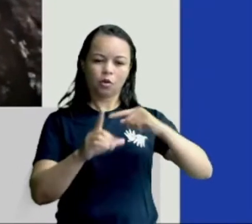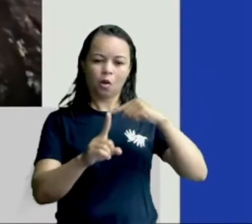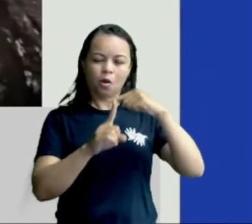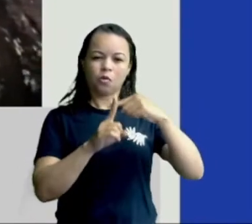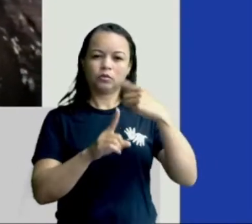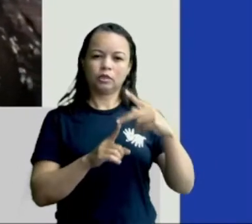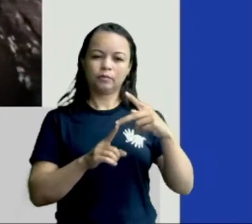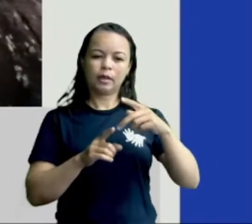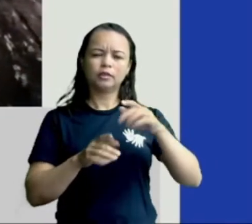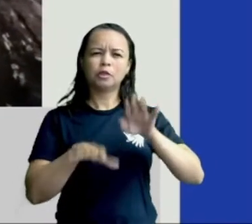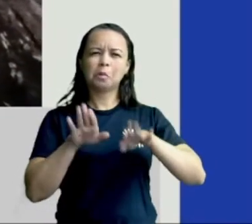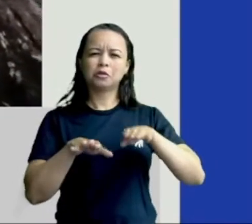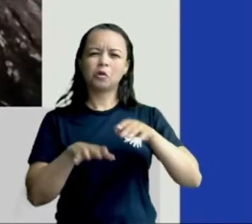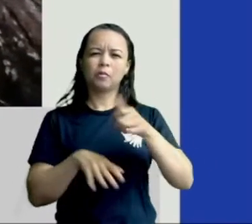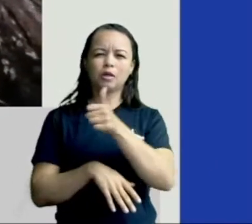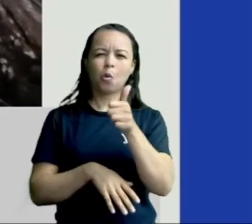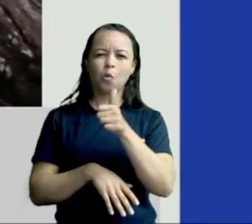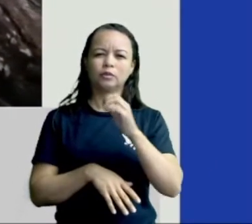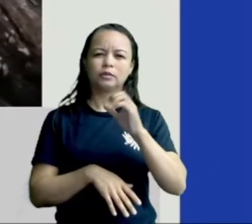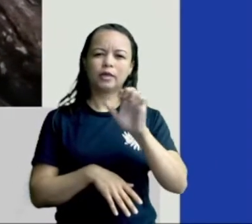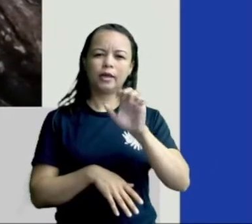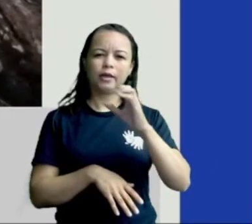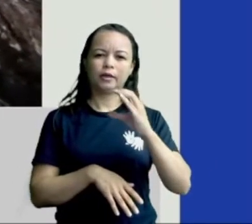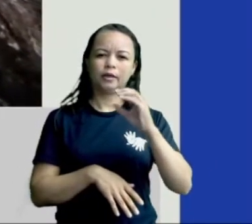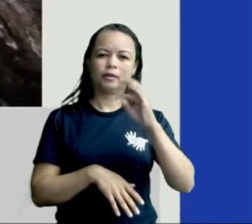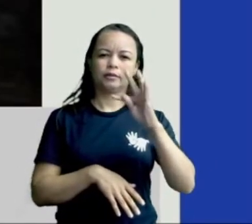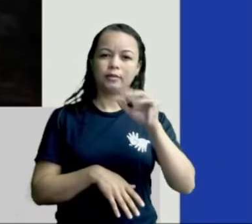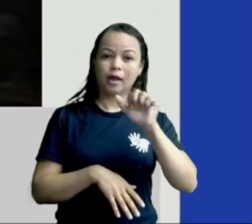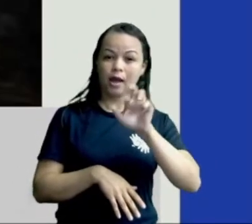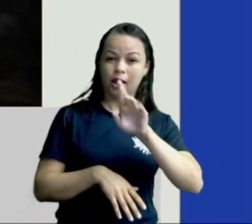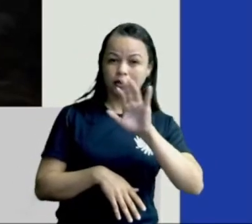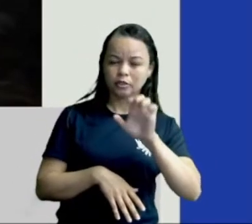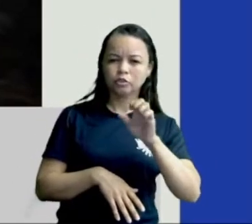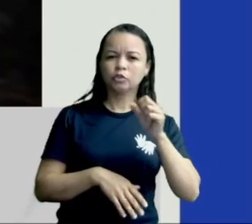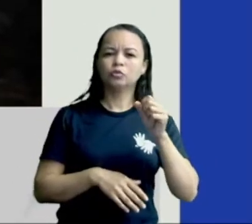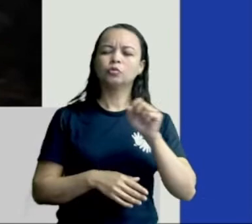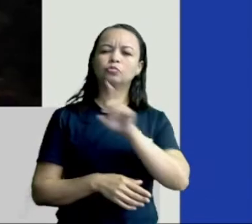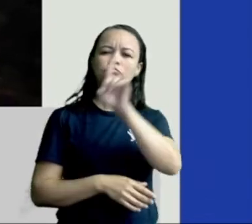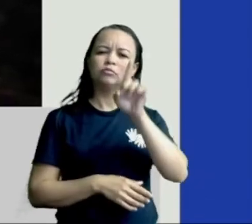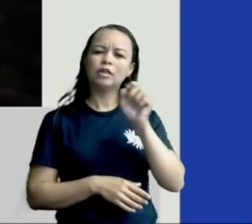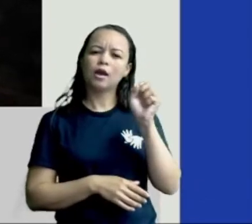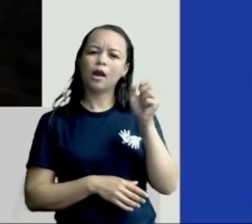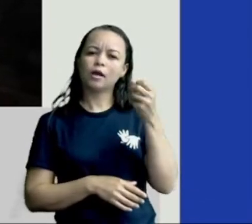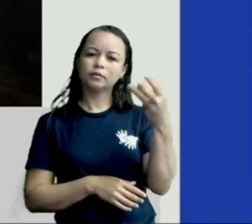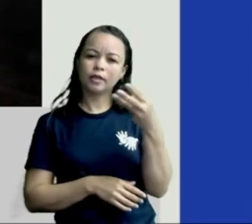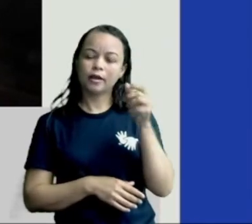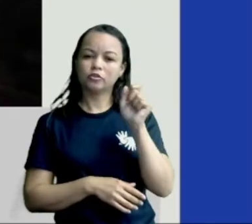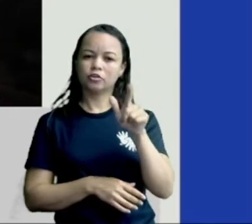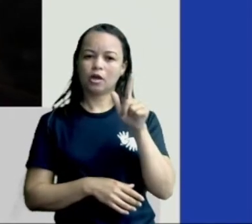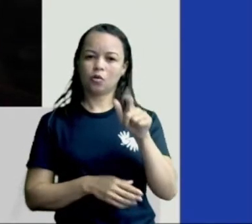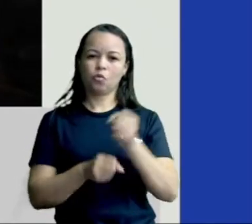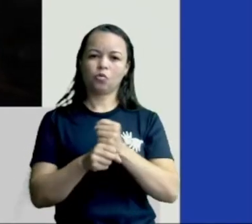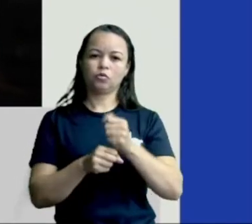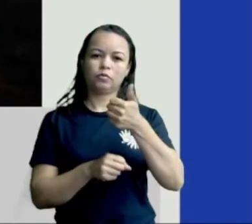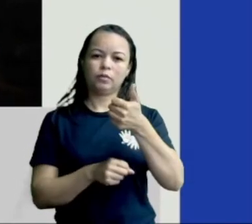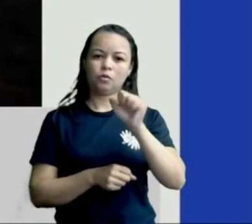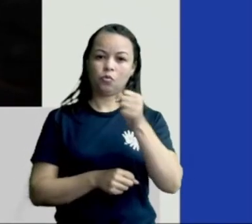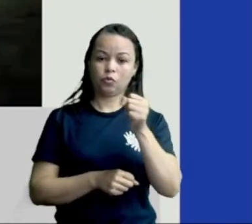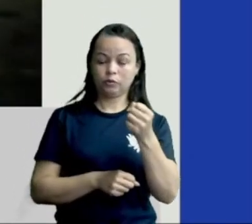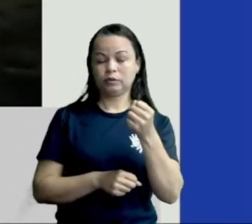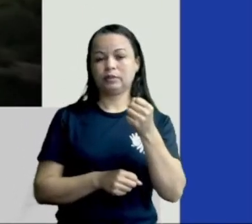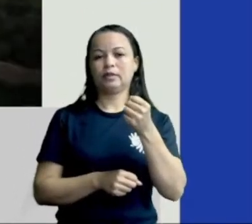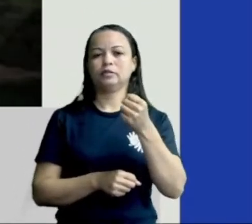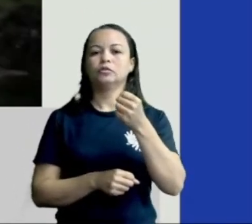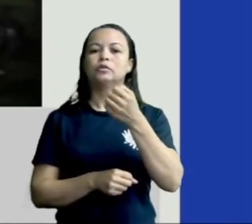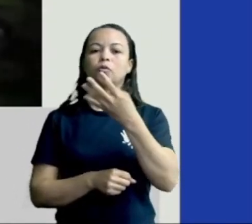aproximadamente 11 hectares, que em 3 de agosto de 1645, 2 anos antes da Batalha dos Guararapes, em Jaboatão